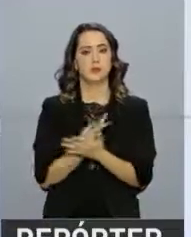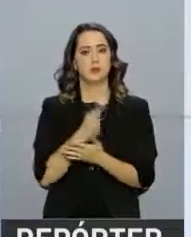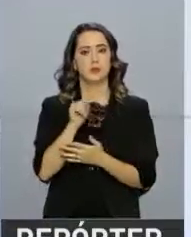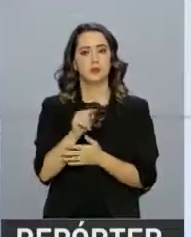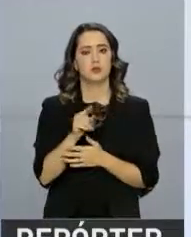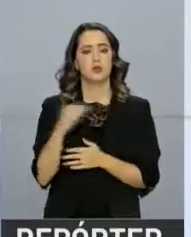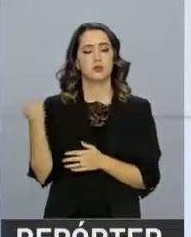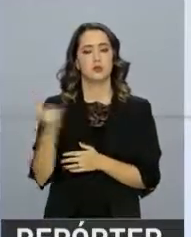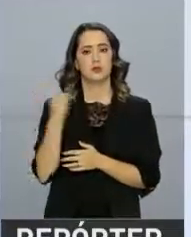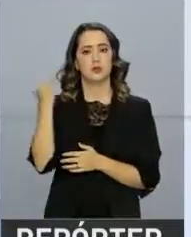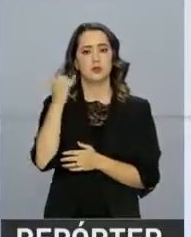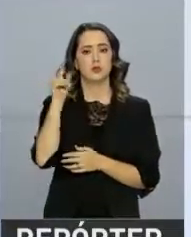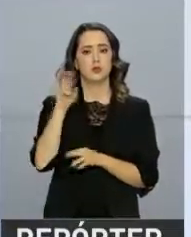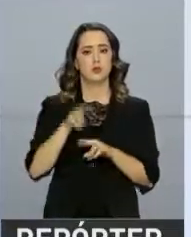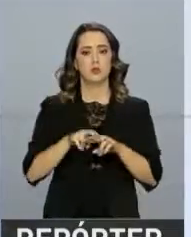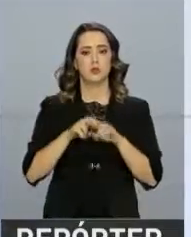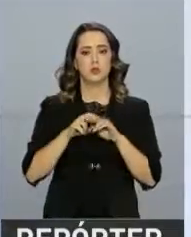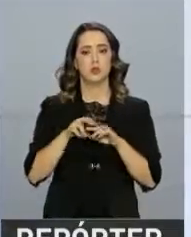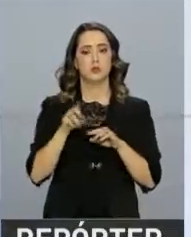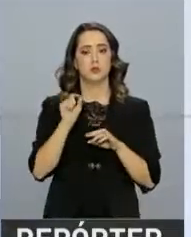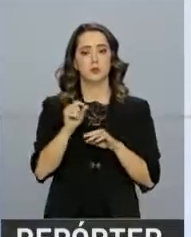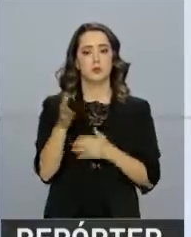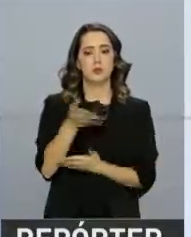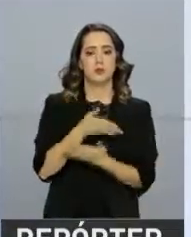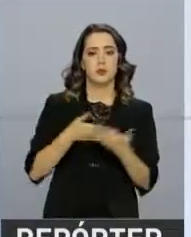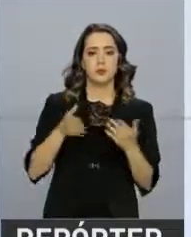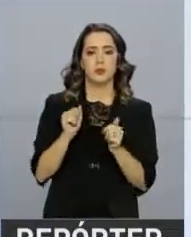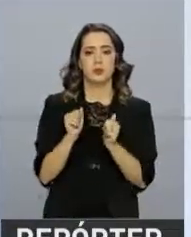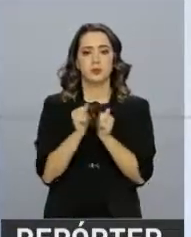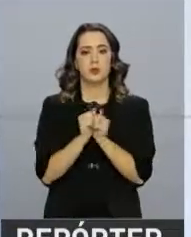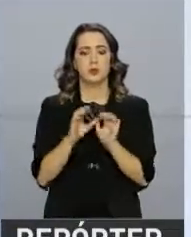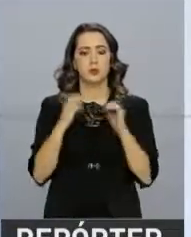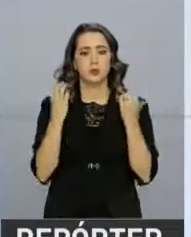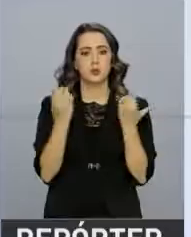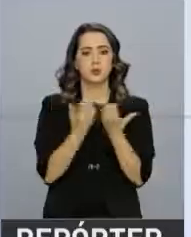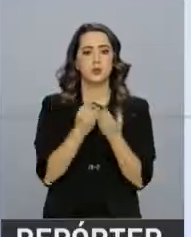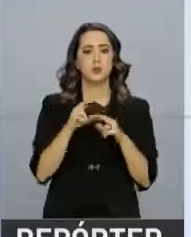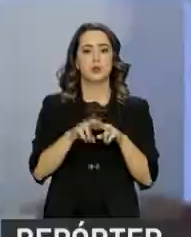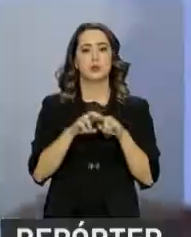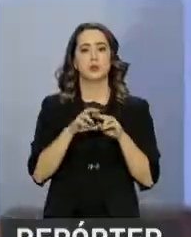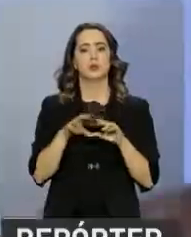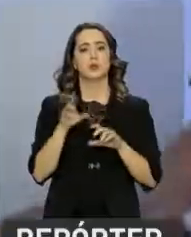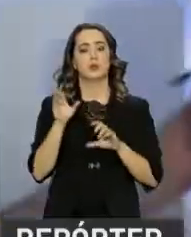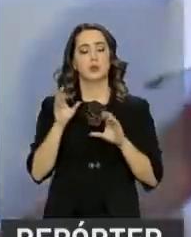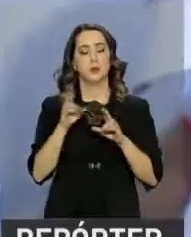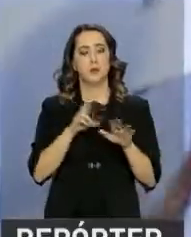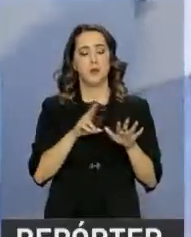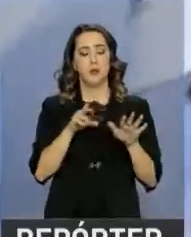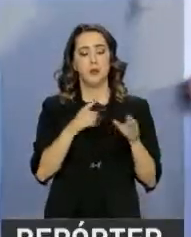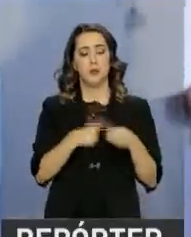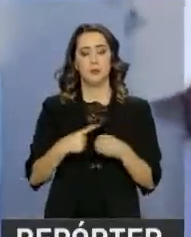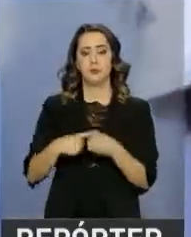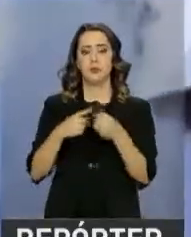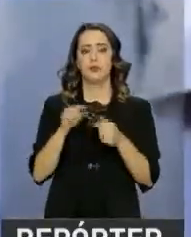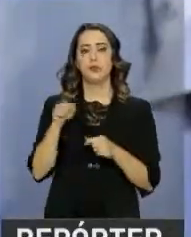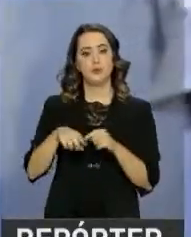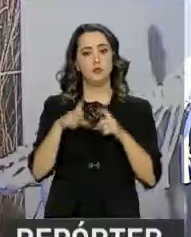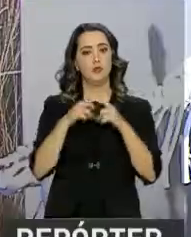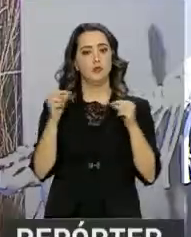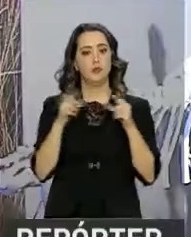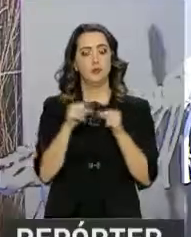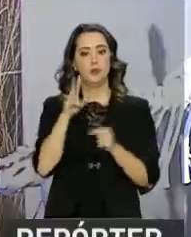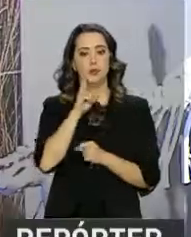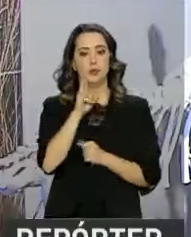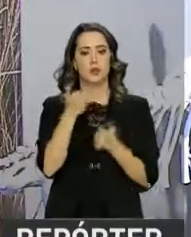claro, fundamentalmente por meio da relação com as suas comunidades, com as suas cidades. Em Brasília, muitas pessoas foram conferir